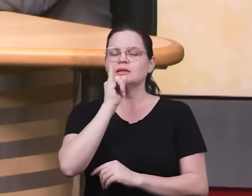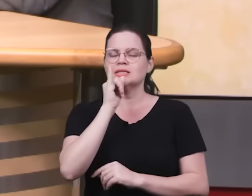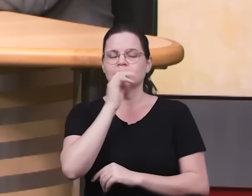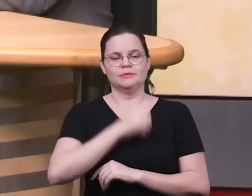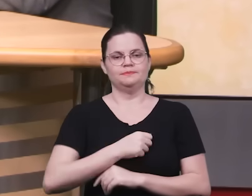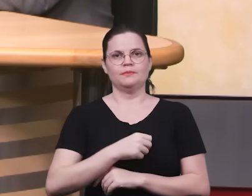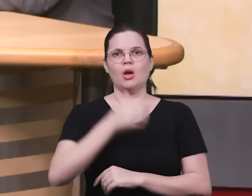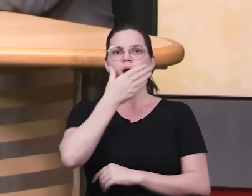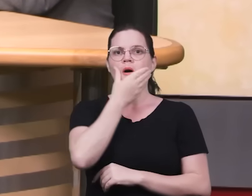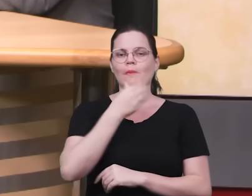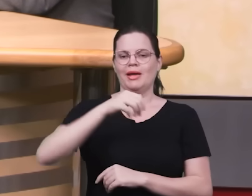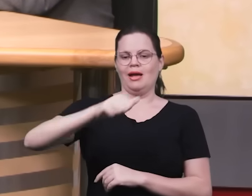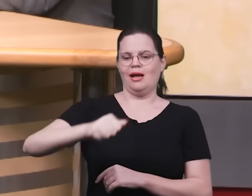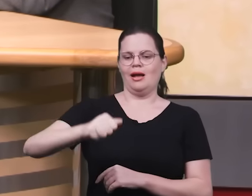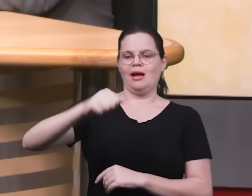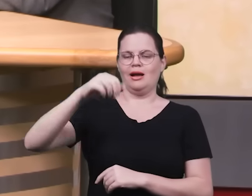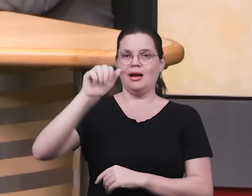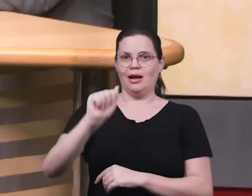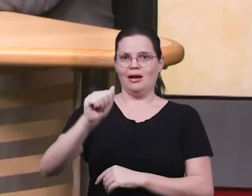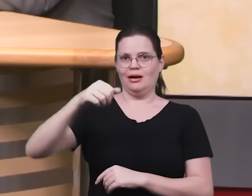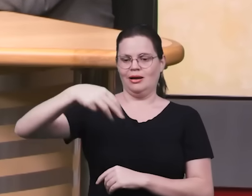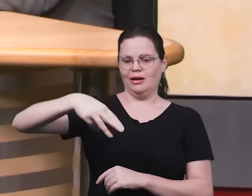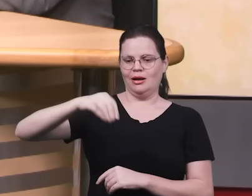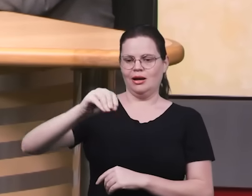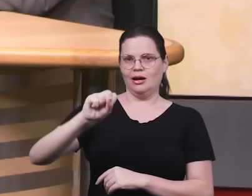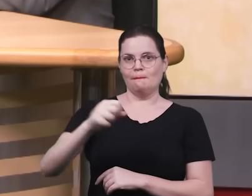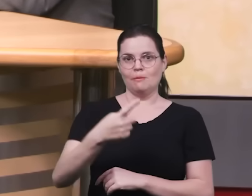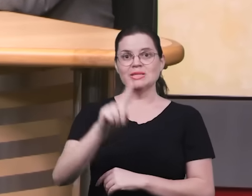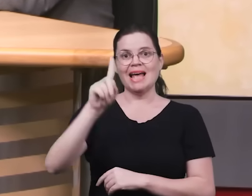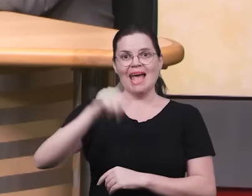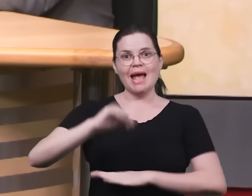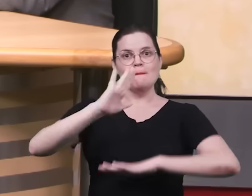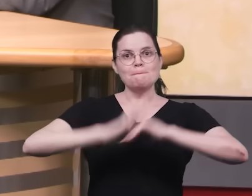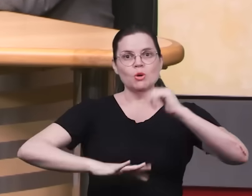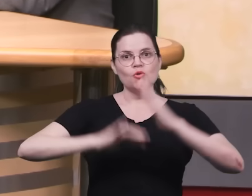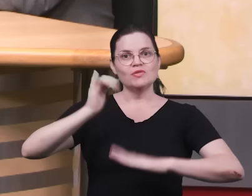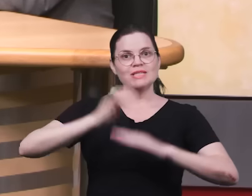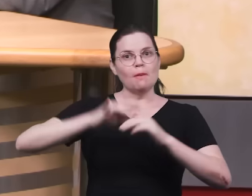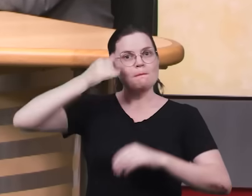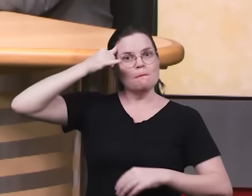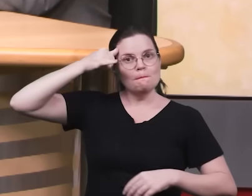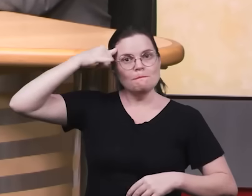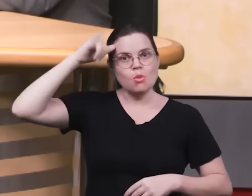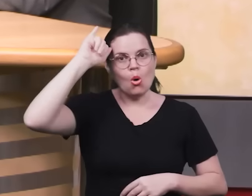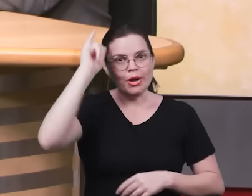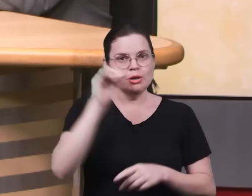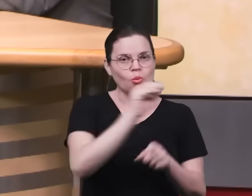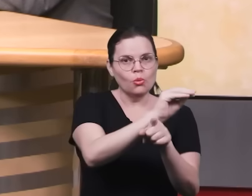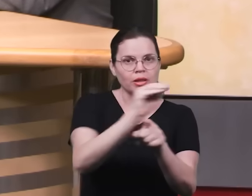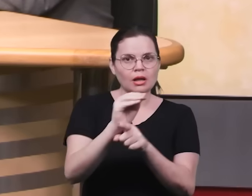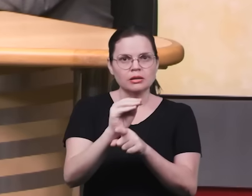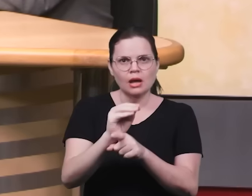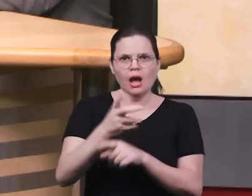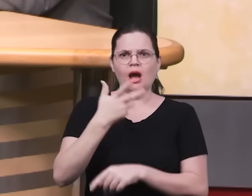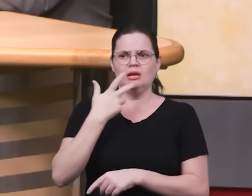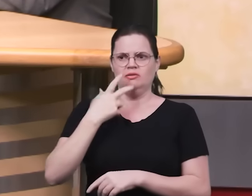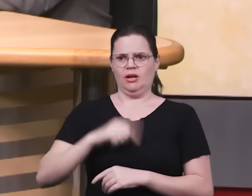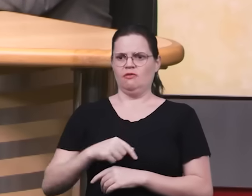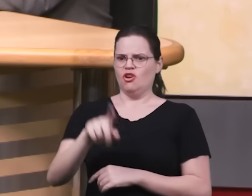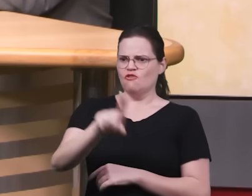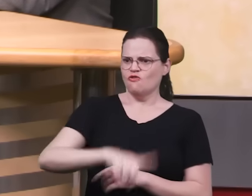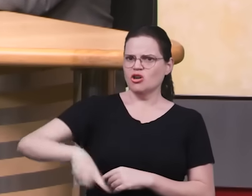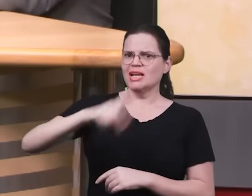boiadeiro. E quando ele vai profetizar, fala, vós vacas de Bazã, porque eu queria entender. Você usa a linguagem do